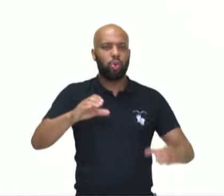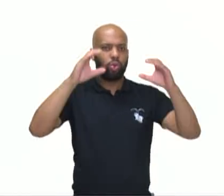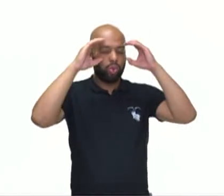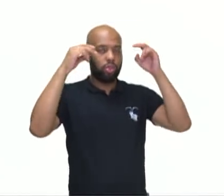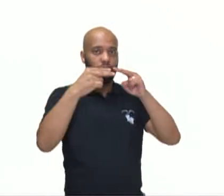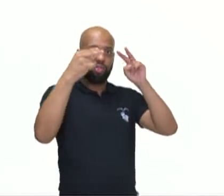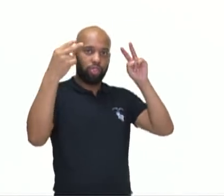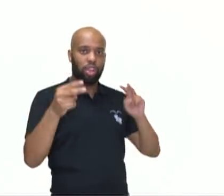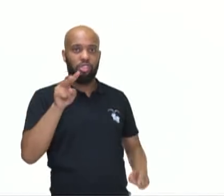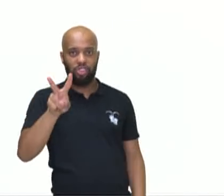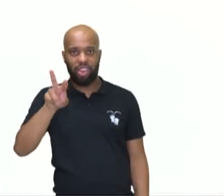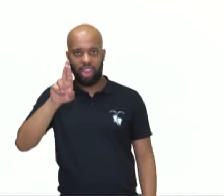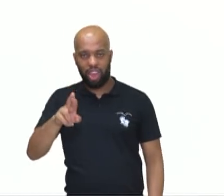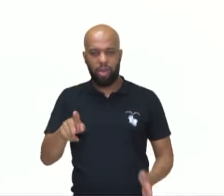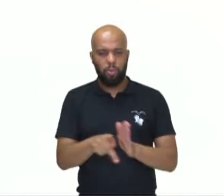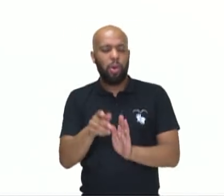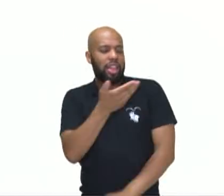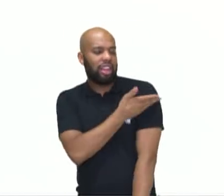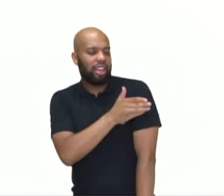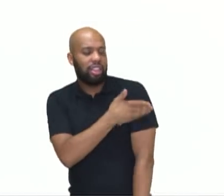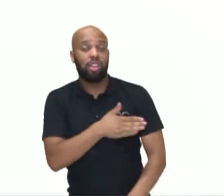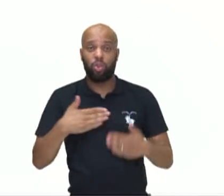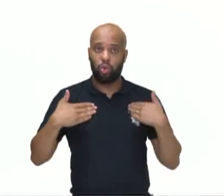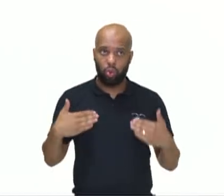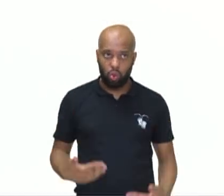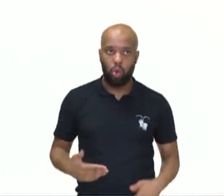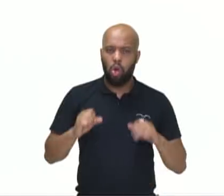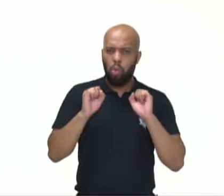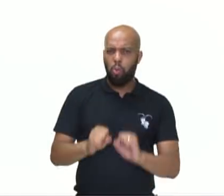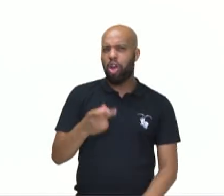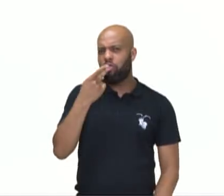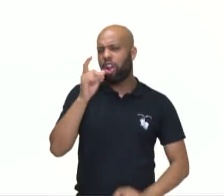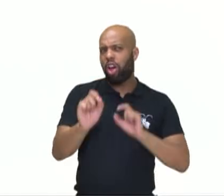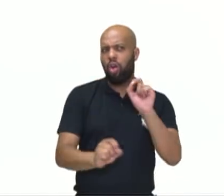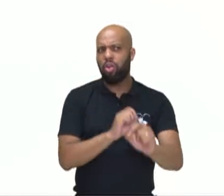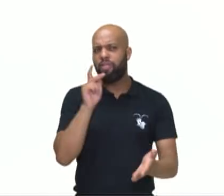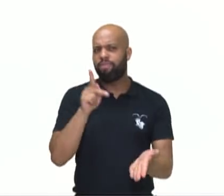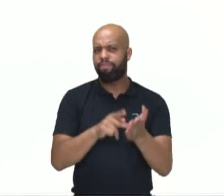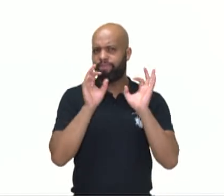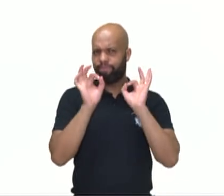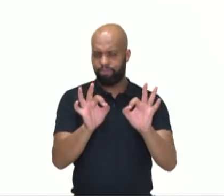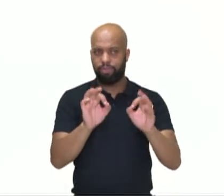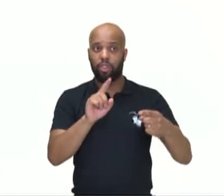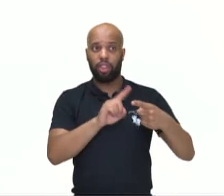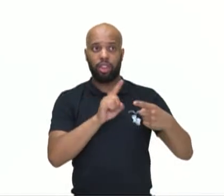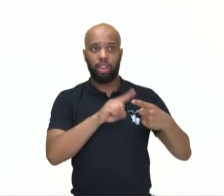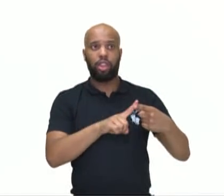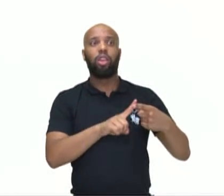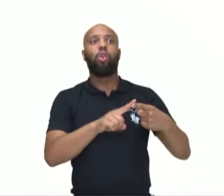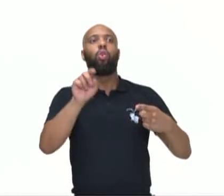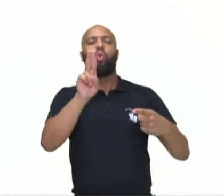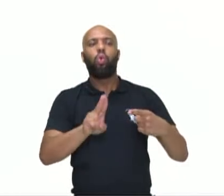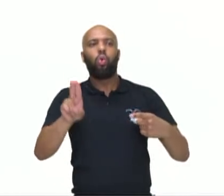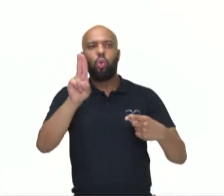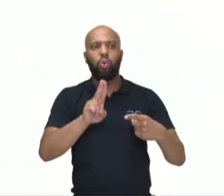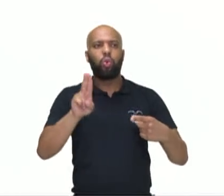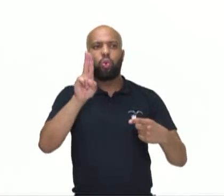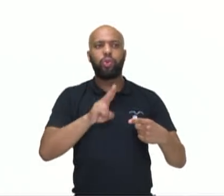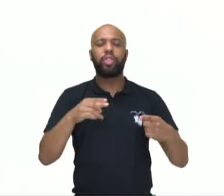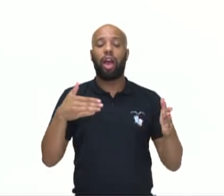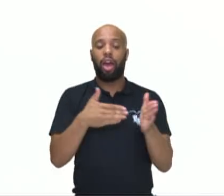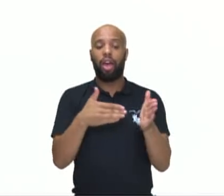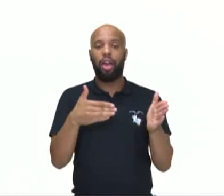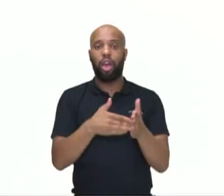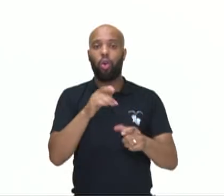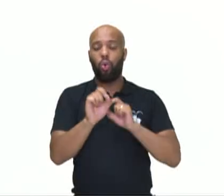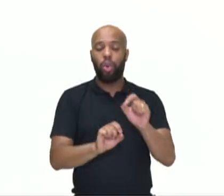realidade virtual nos treinamentos físicos, podemos afirmar que, alternativa A, o uso é limitado